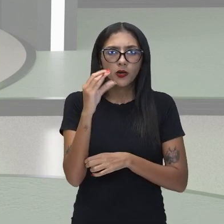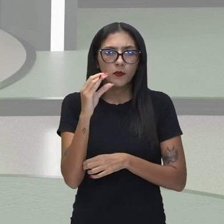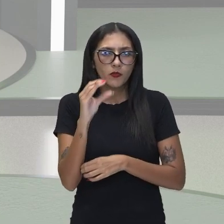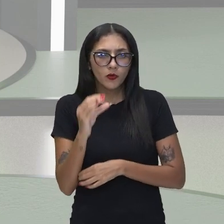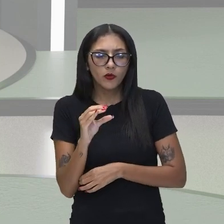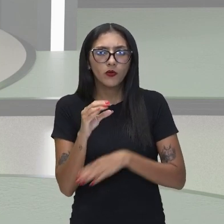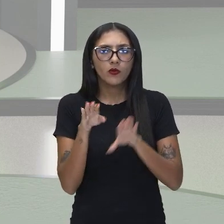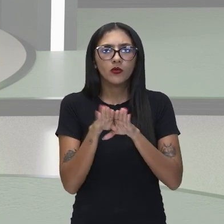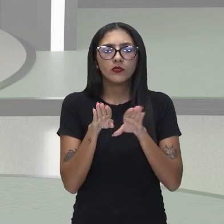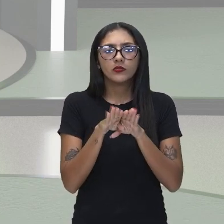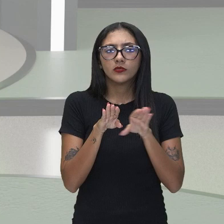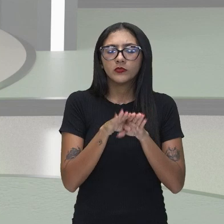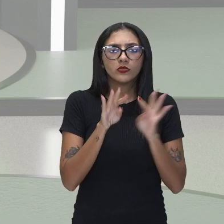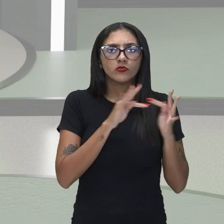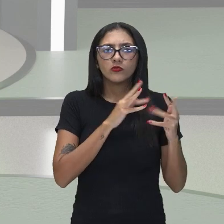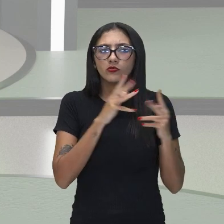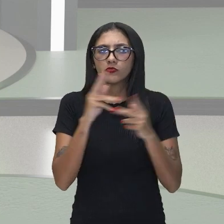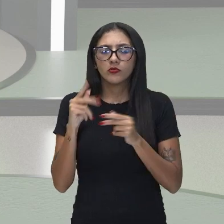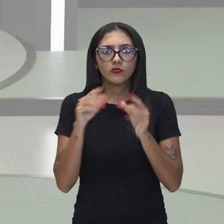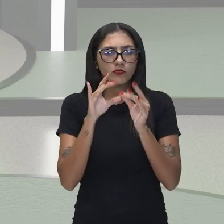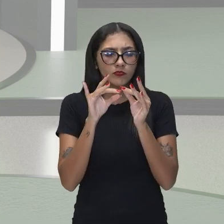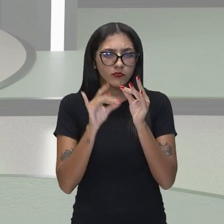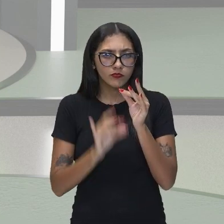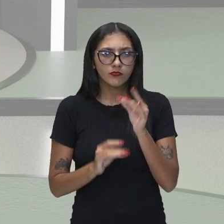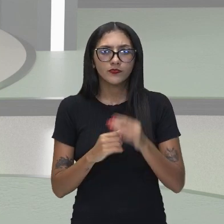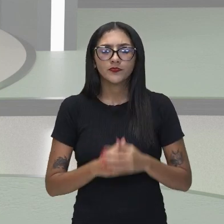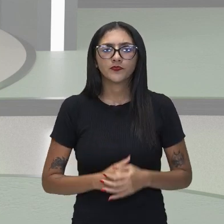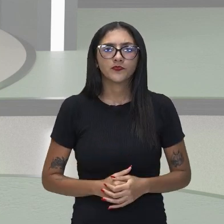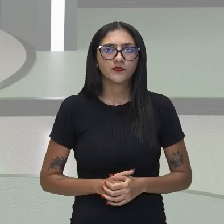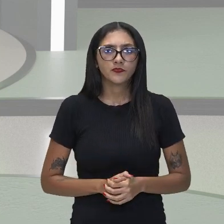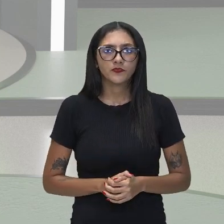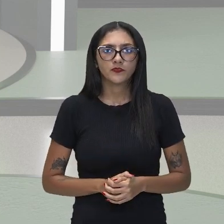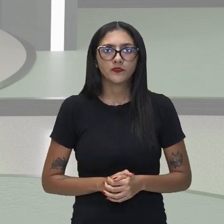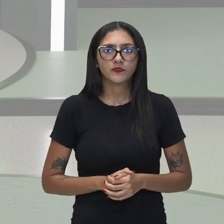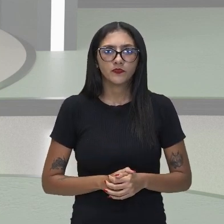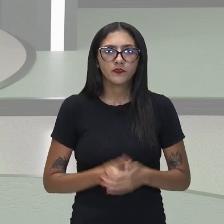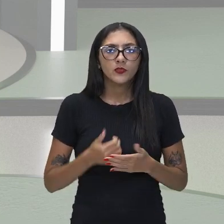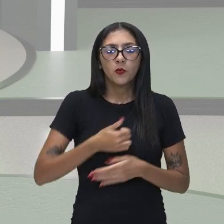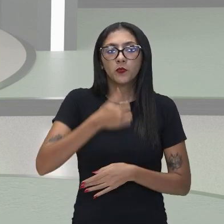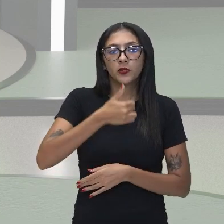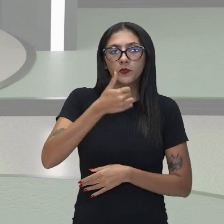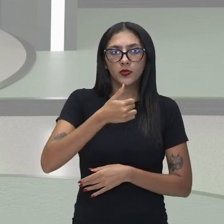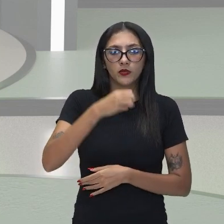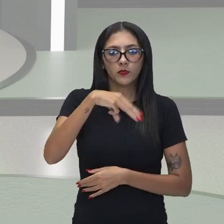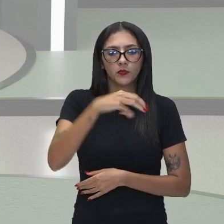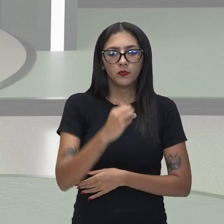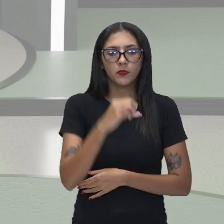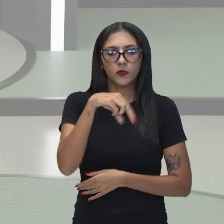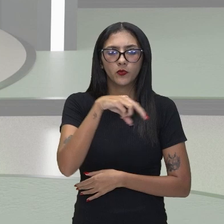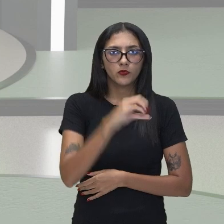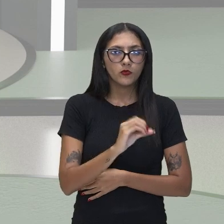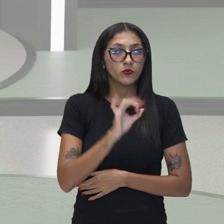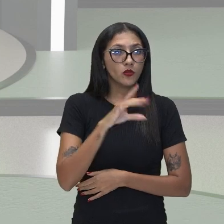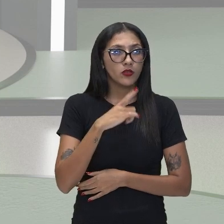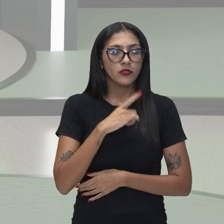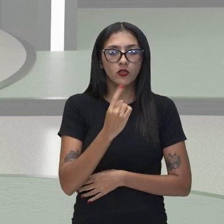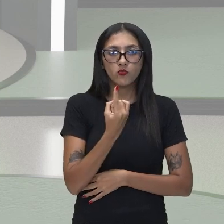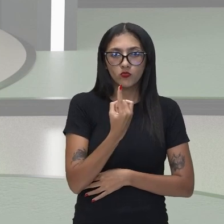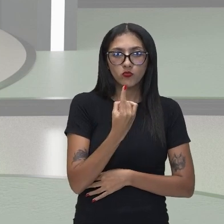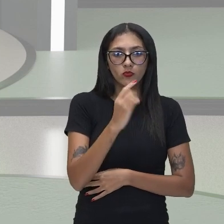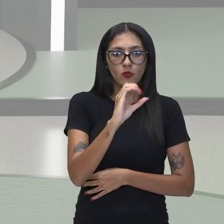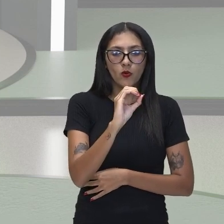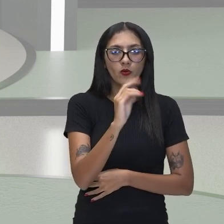dos radicais ou das insaturações. Então, o monoálcool só tem uma hidroxila na